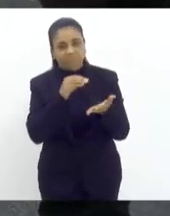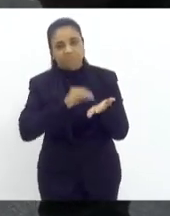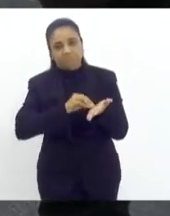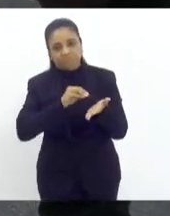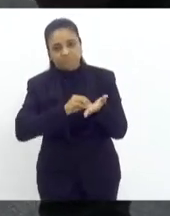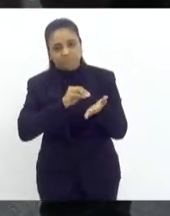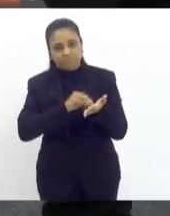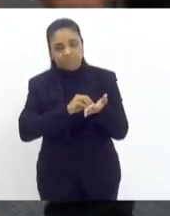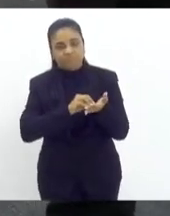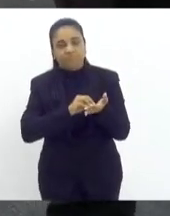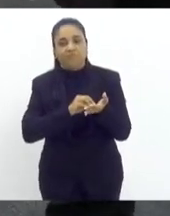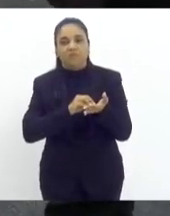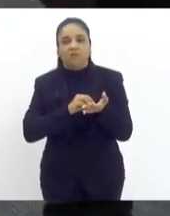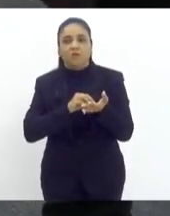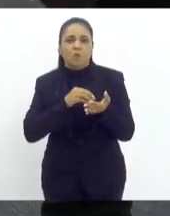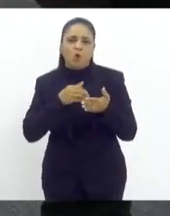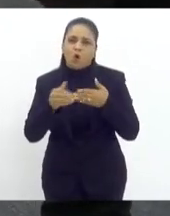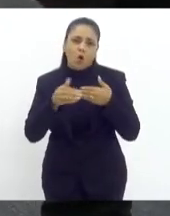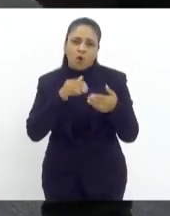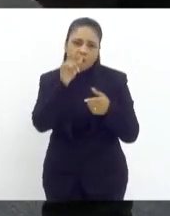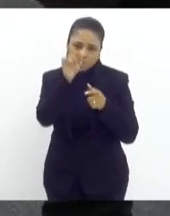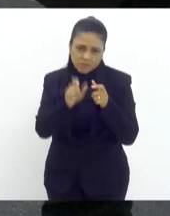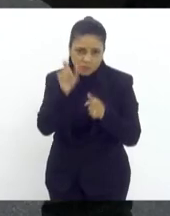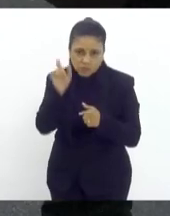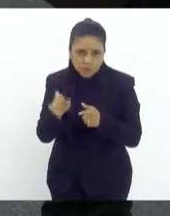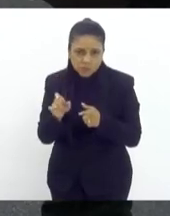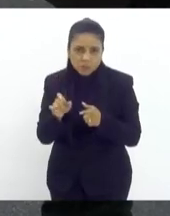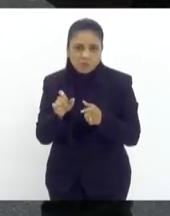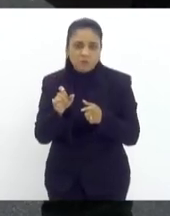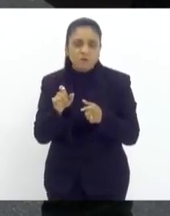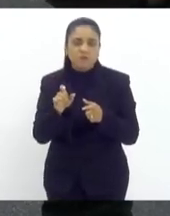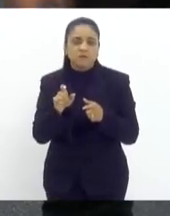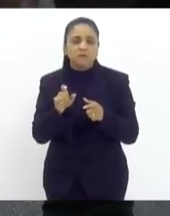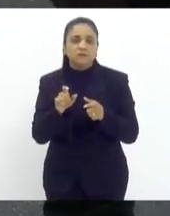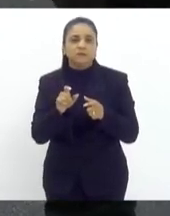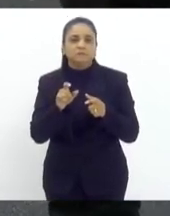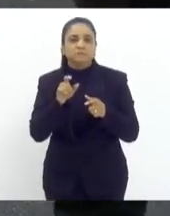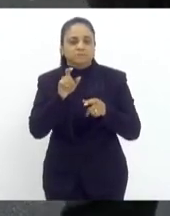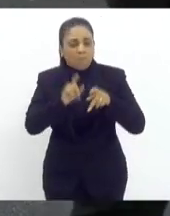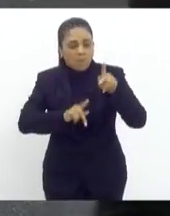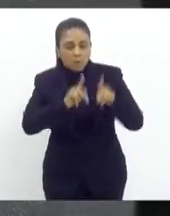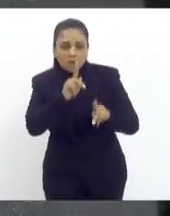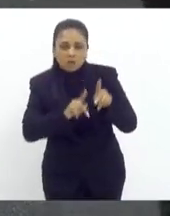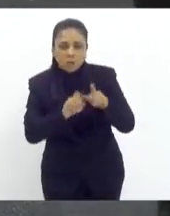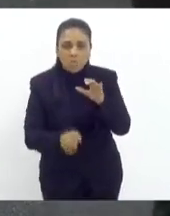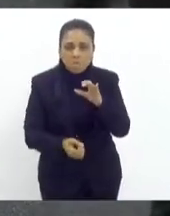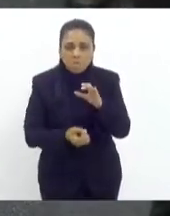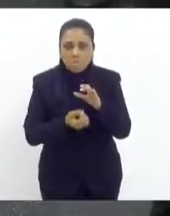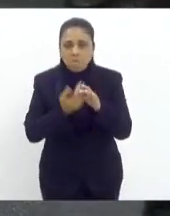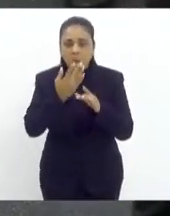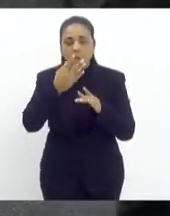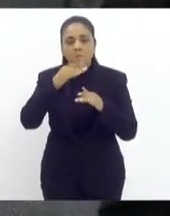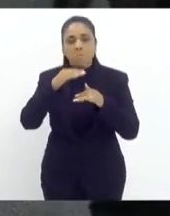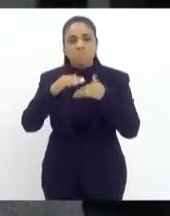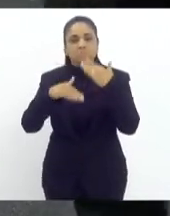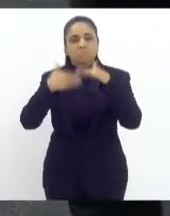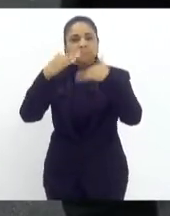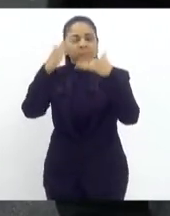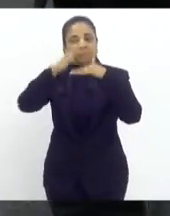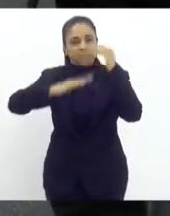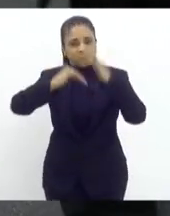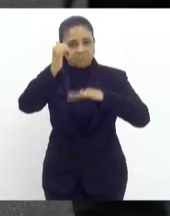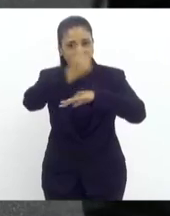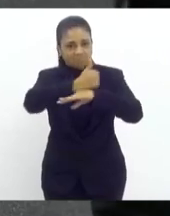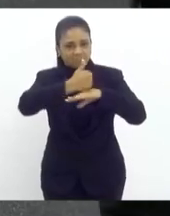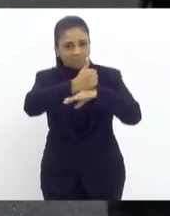como qualquer pessoa que emerge das camadas populares quando chega lá em cima sofre com